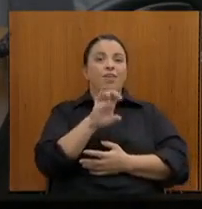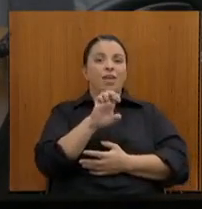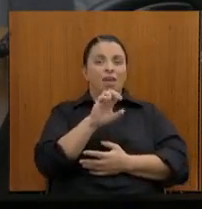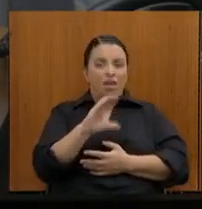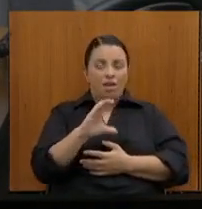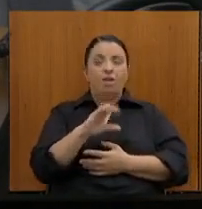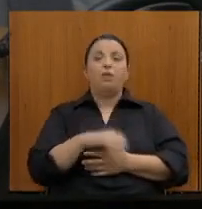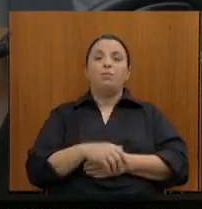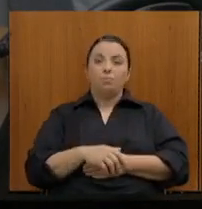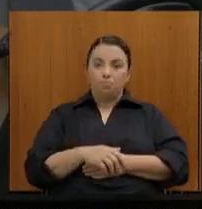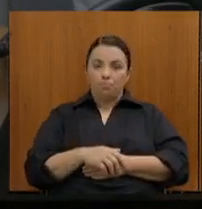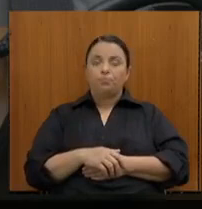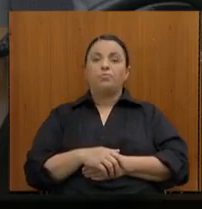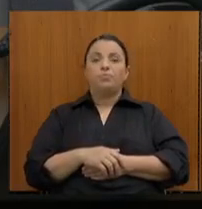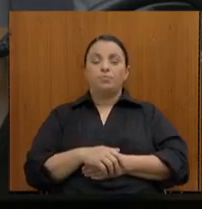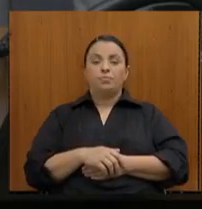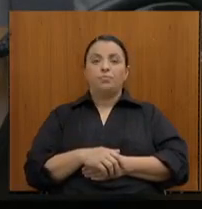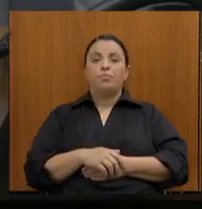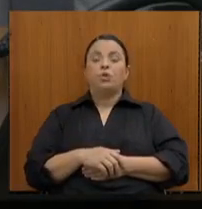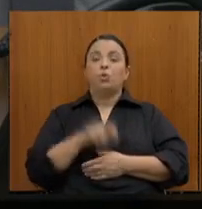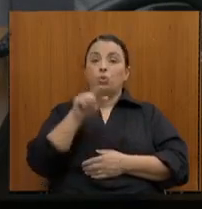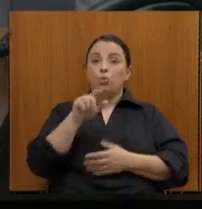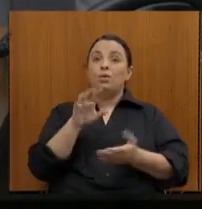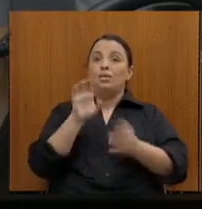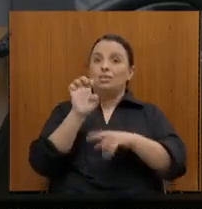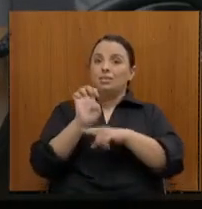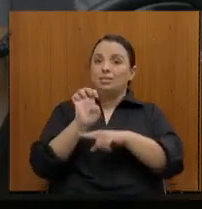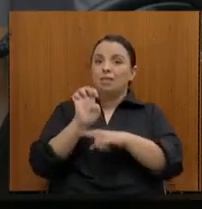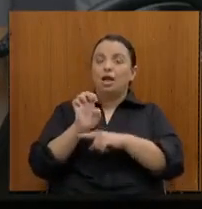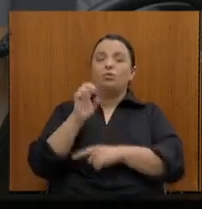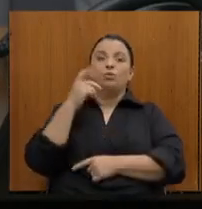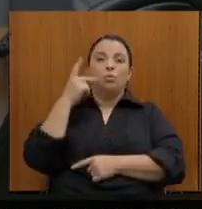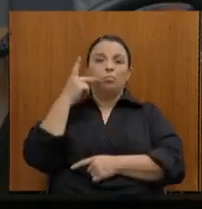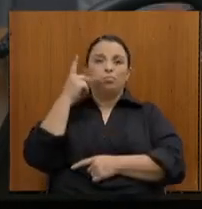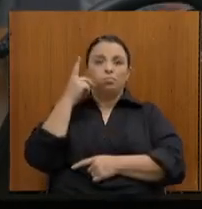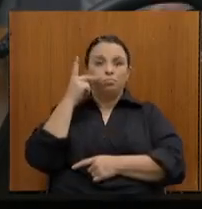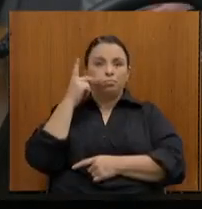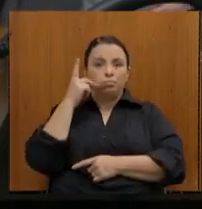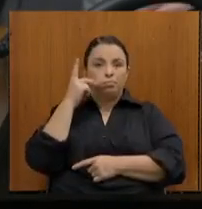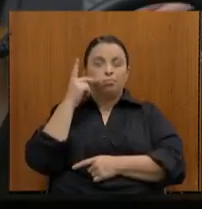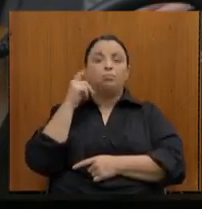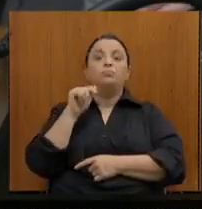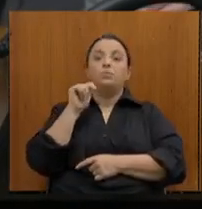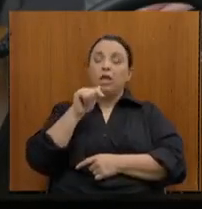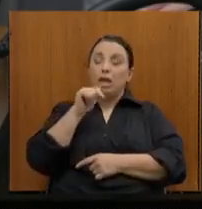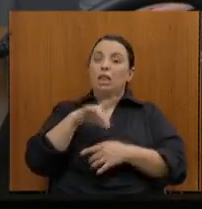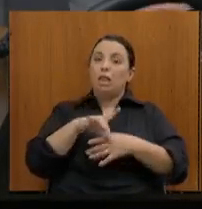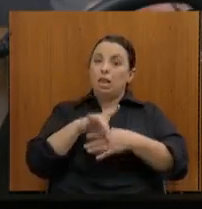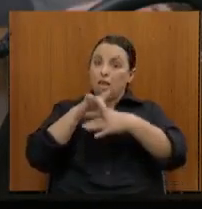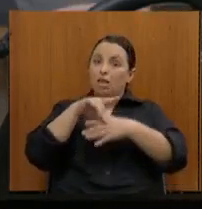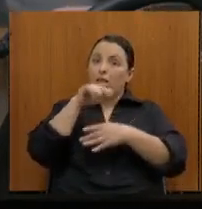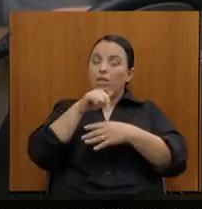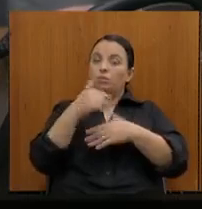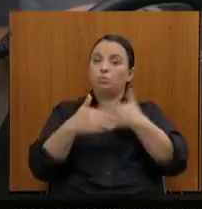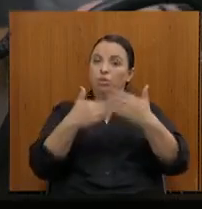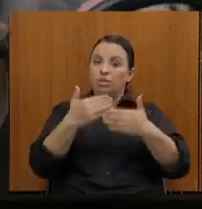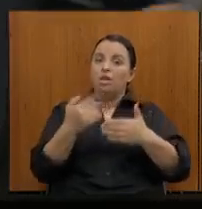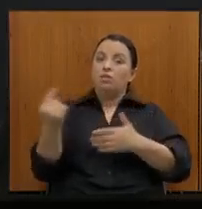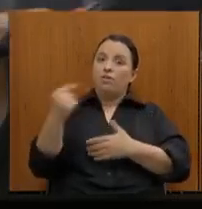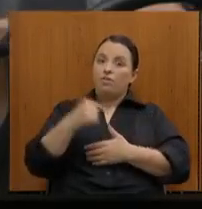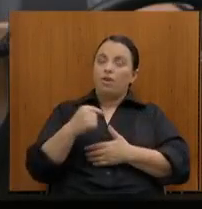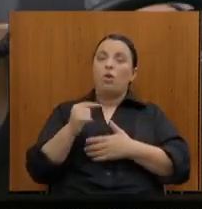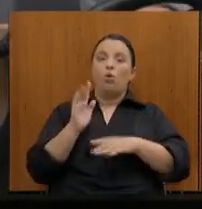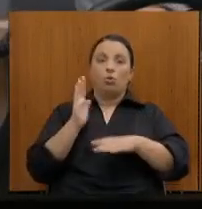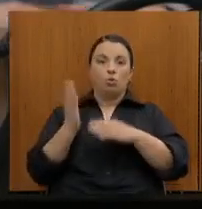do Estado do Ceará da fique o Estado do Ceará que tá liderando esse E aí veio aqui nos